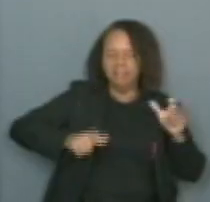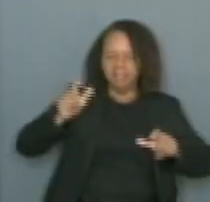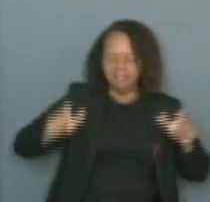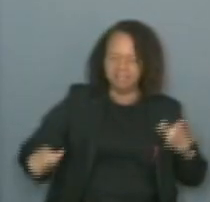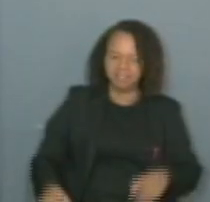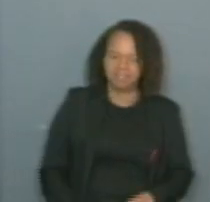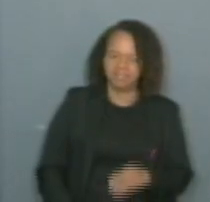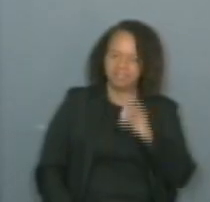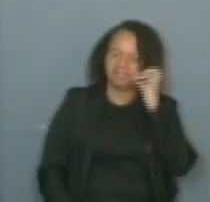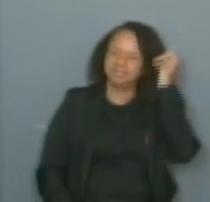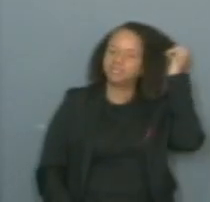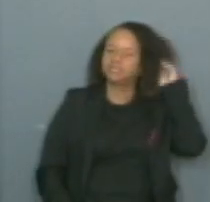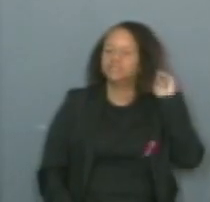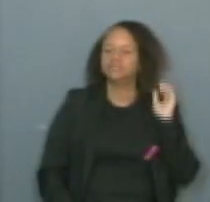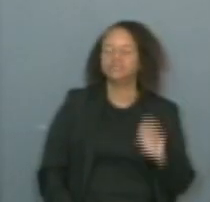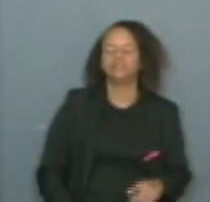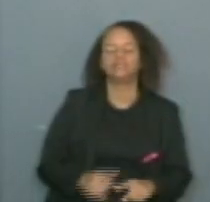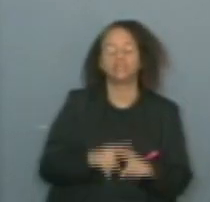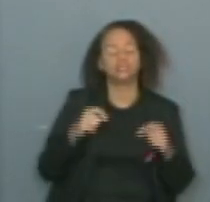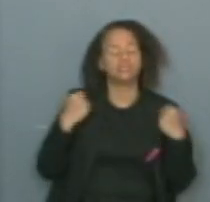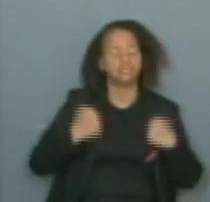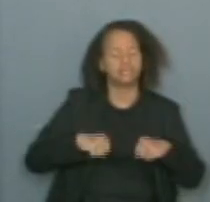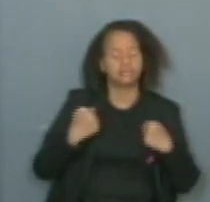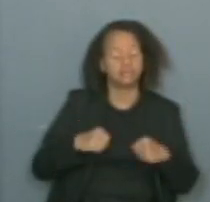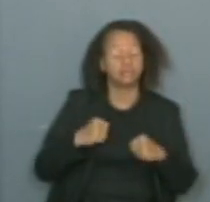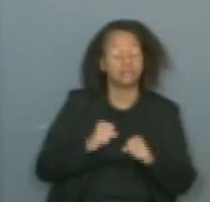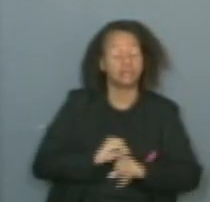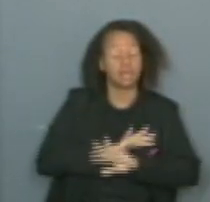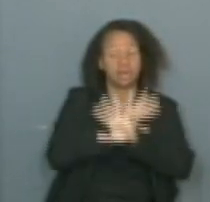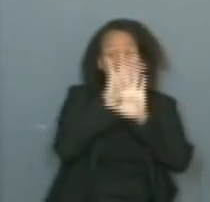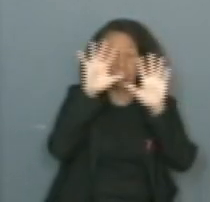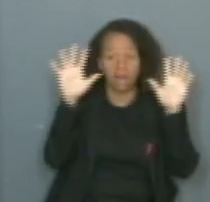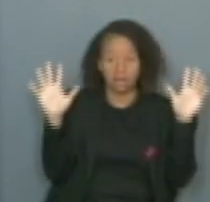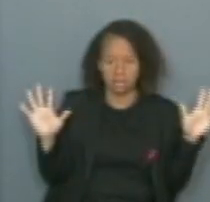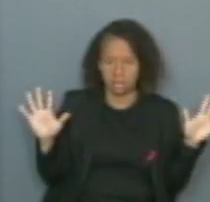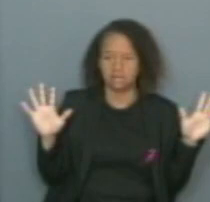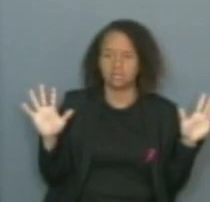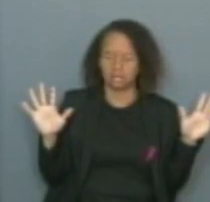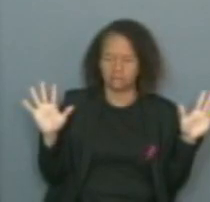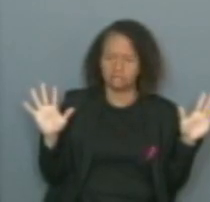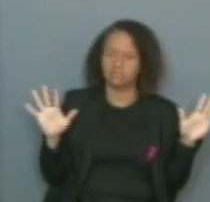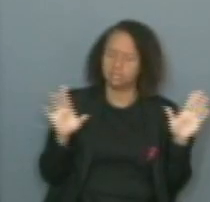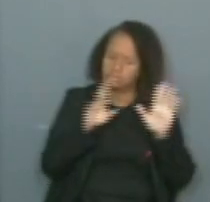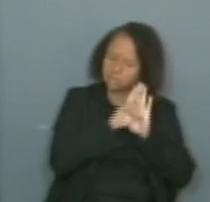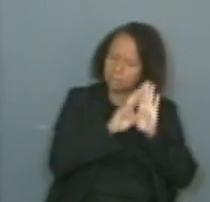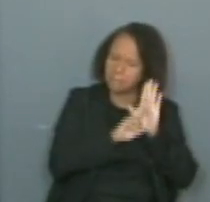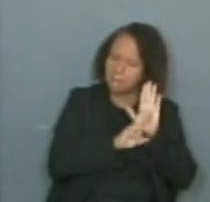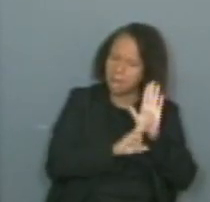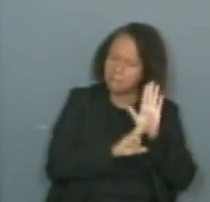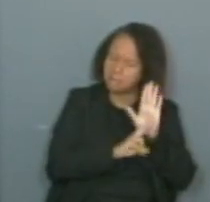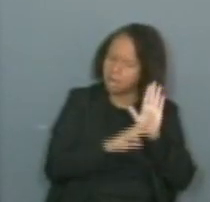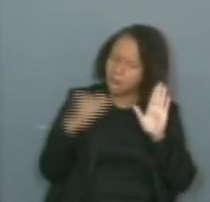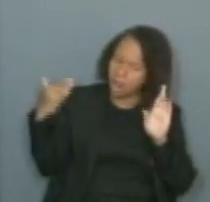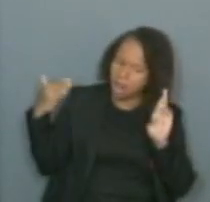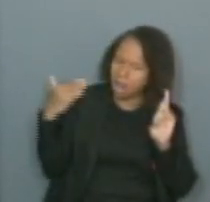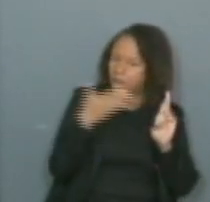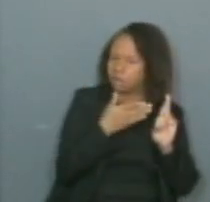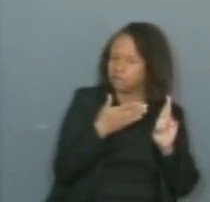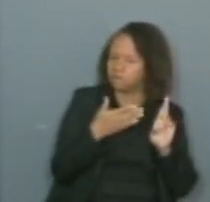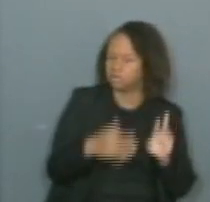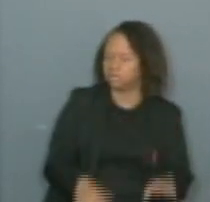pessoas. Nós precisamos garantir transparência e critérios